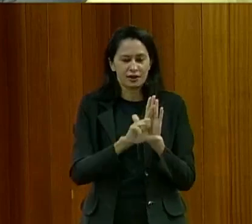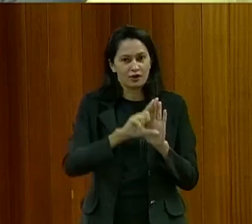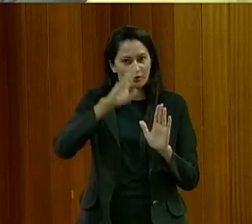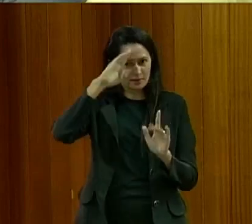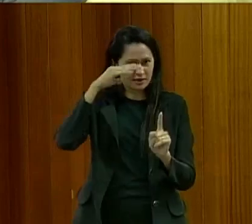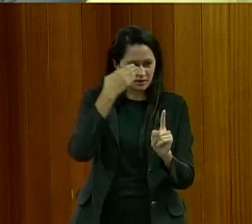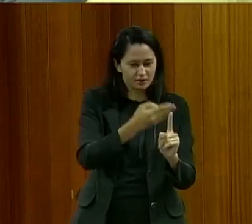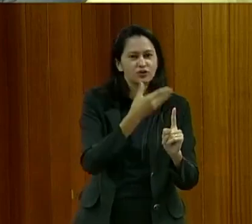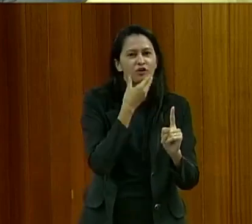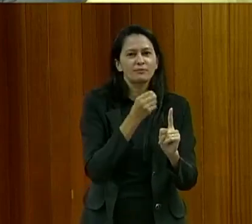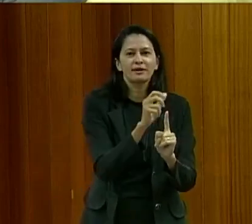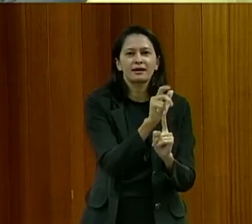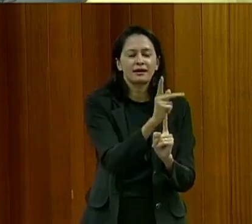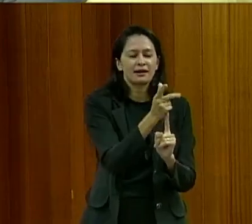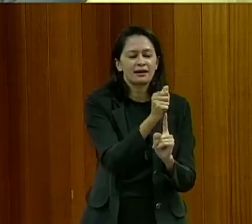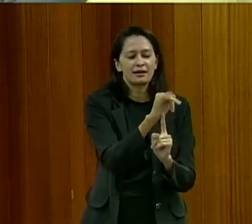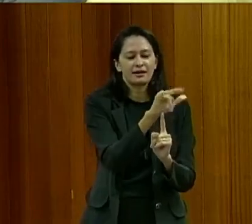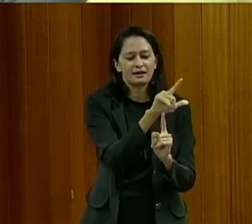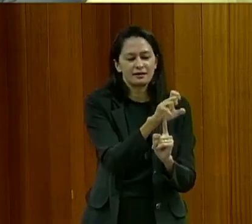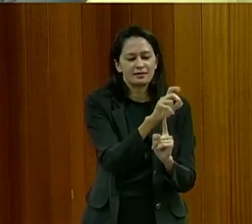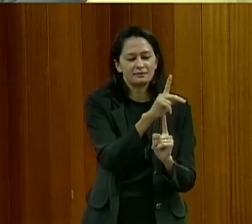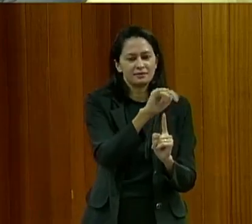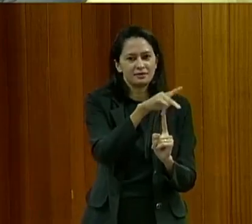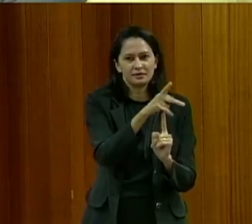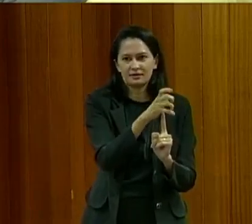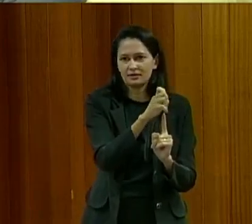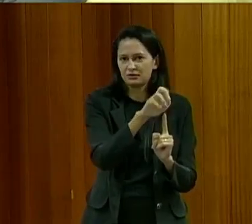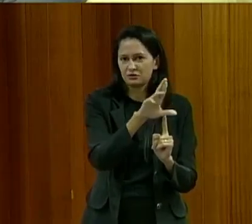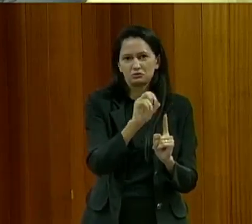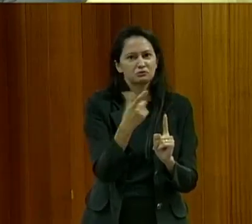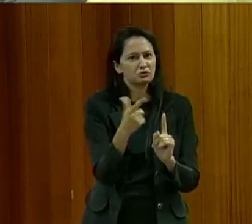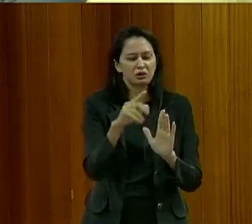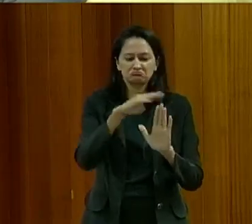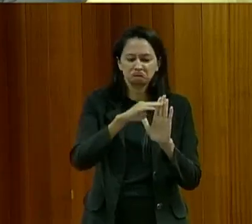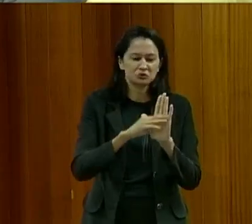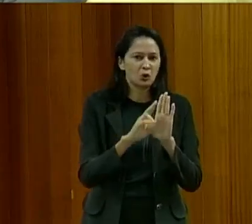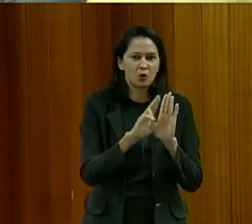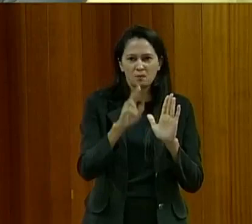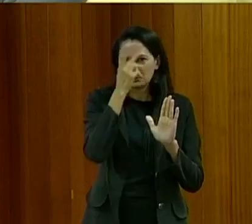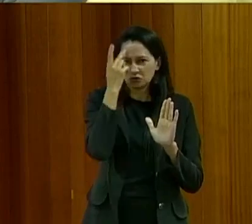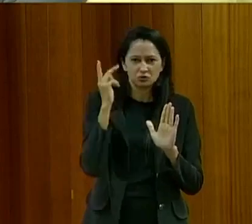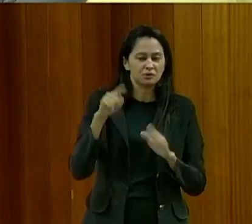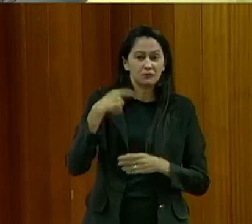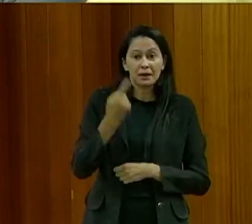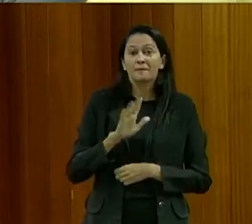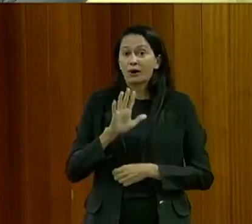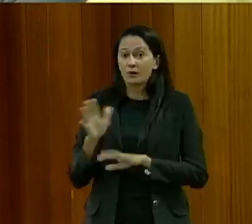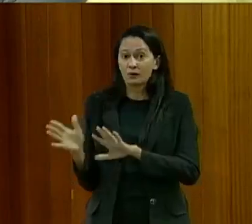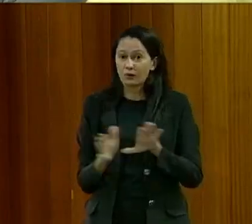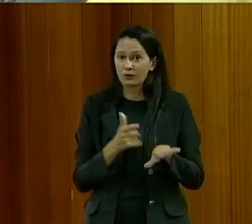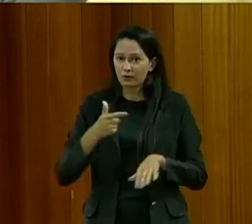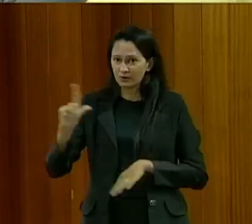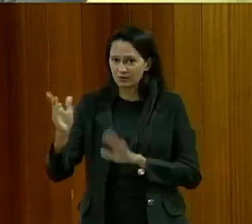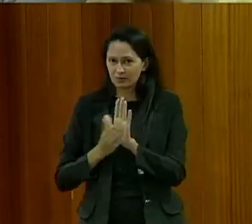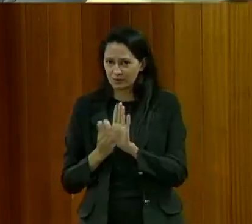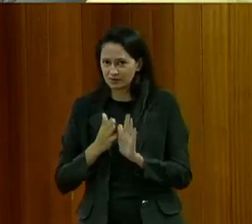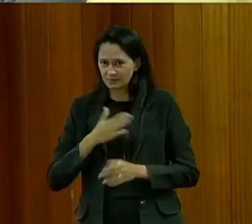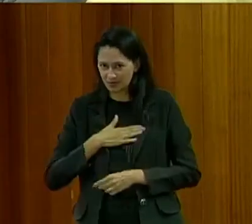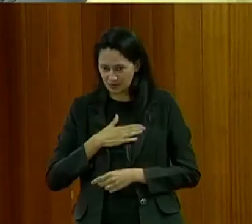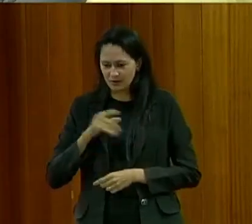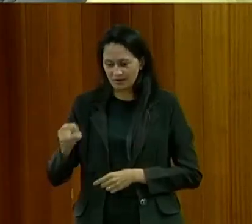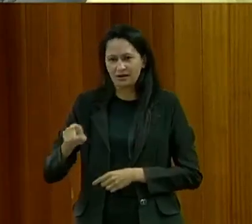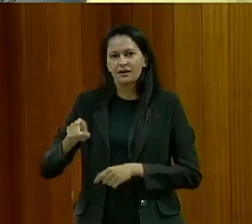a Ailê Pinheiro, mudando o nome de uma rua, sem assinatura de morador. Aí pegaram o projeto da Agrovires Resende, disse que é para